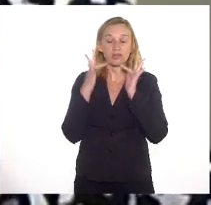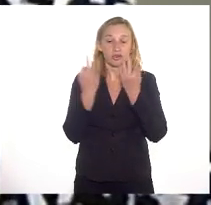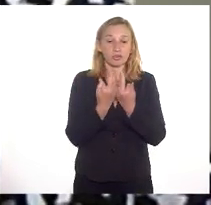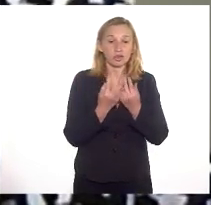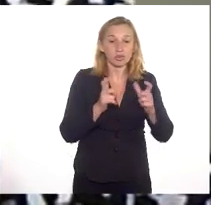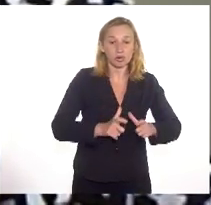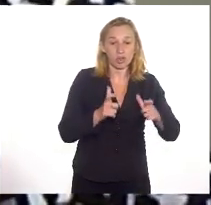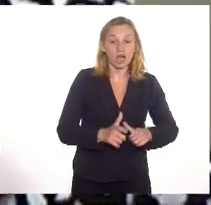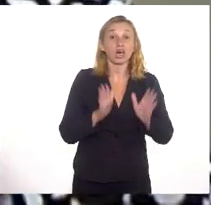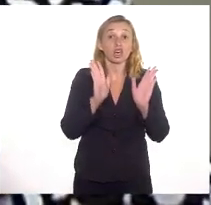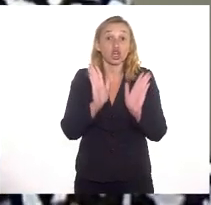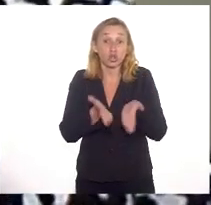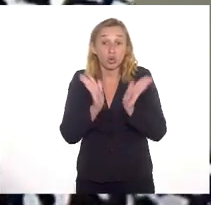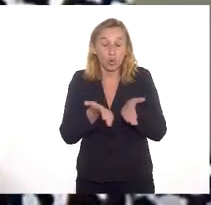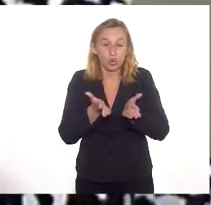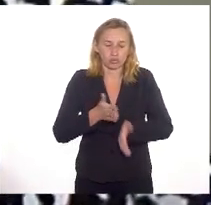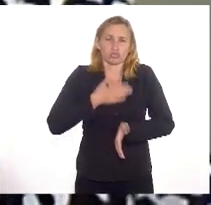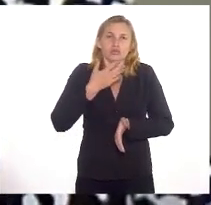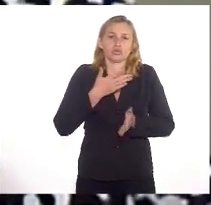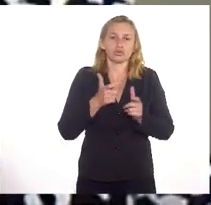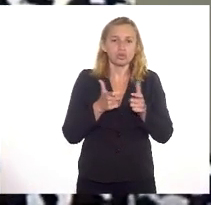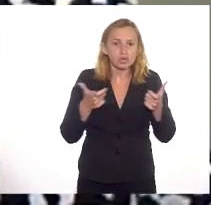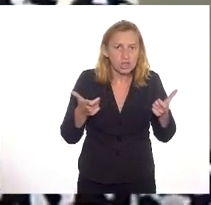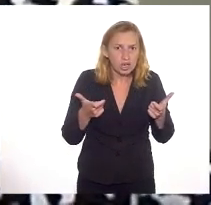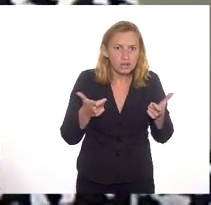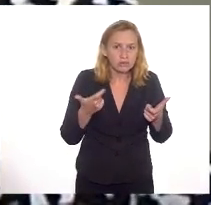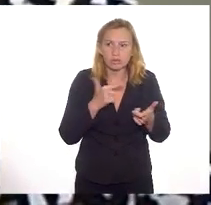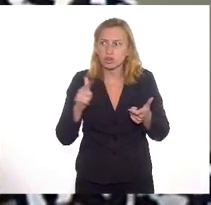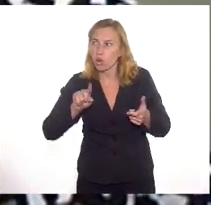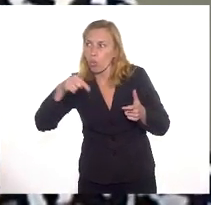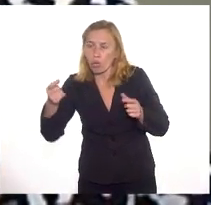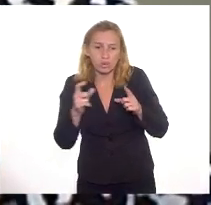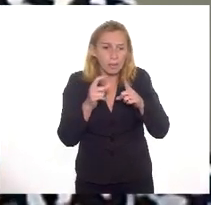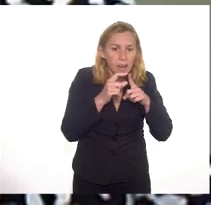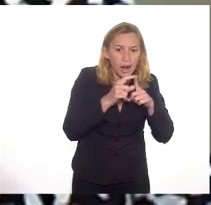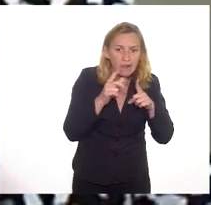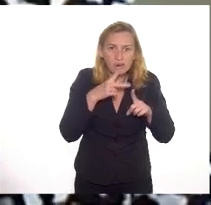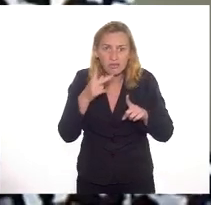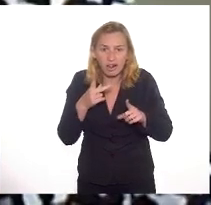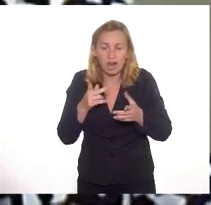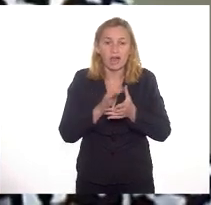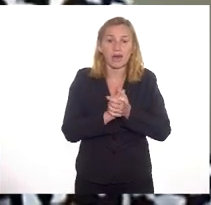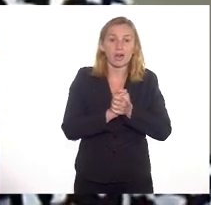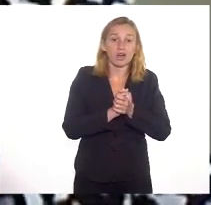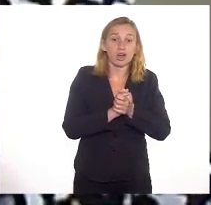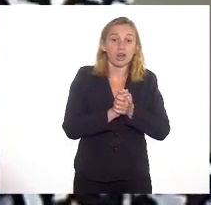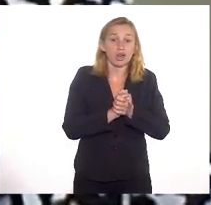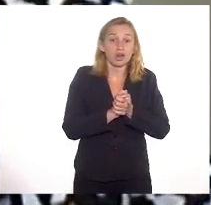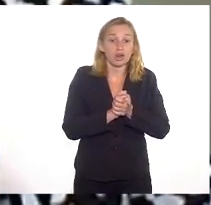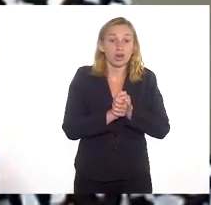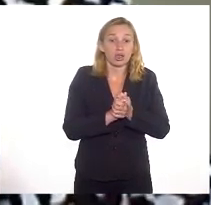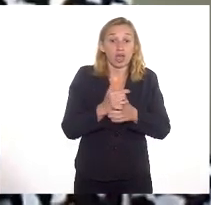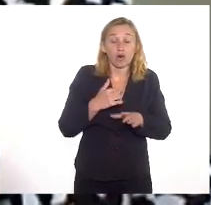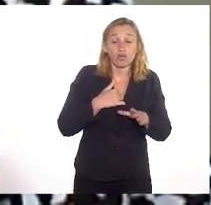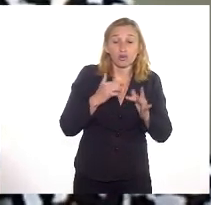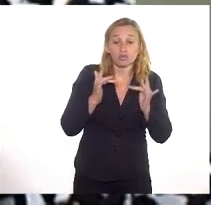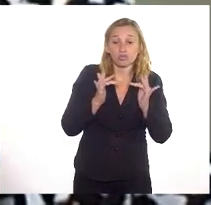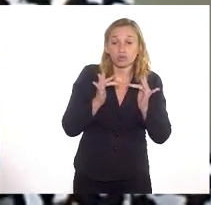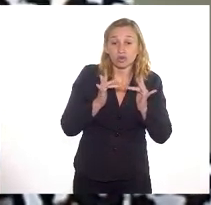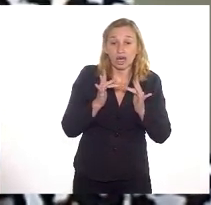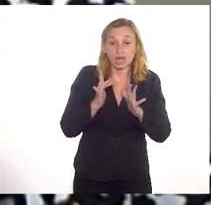eu, com um susto muito grande, não há outra palavra para descrever isso, eu fiz um contato